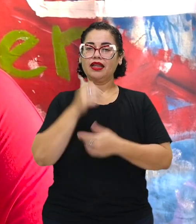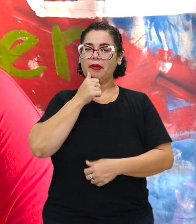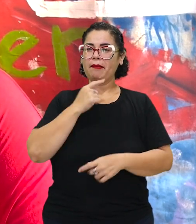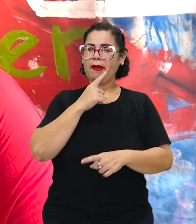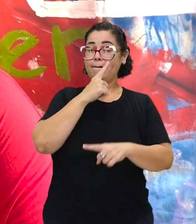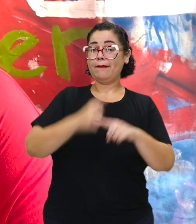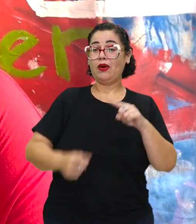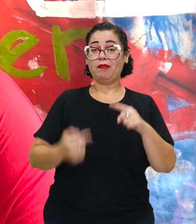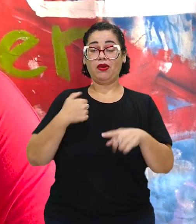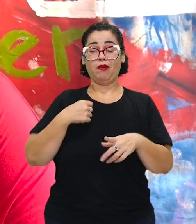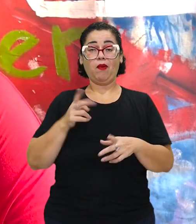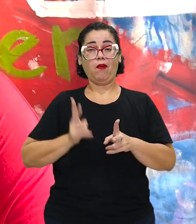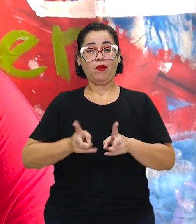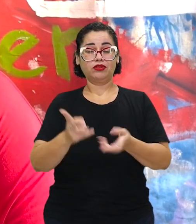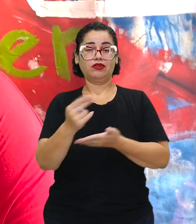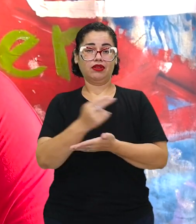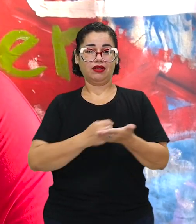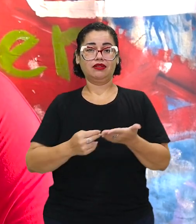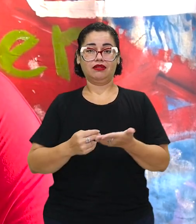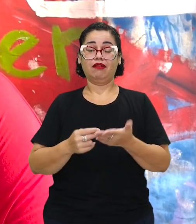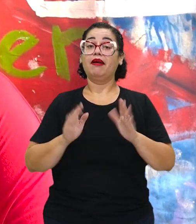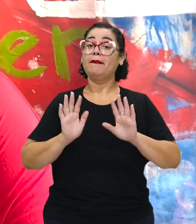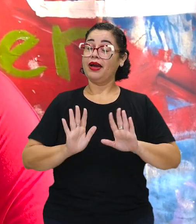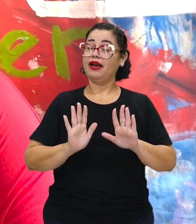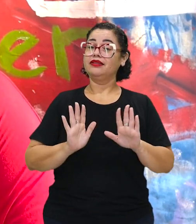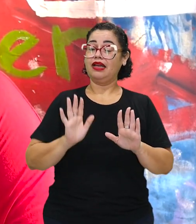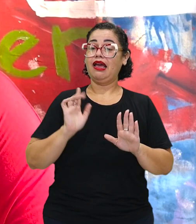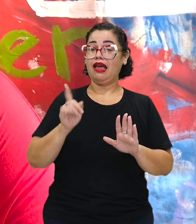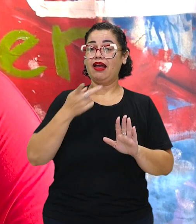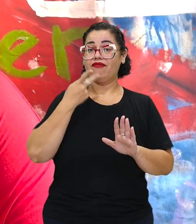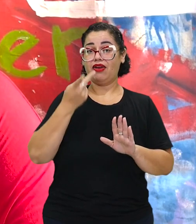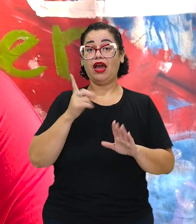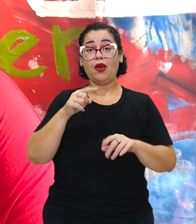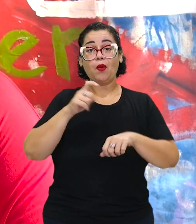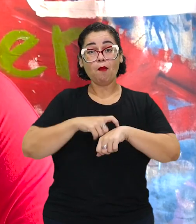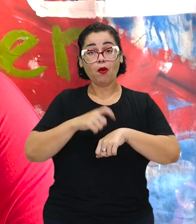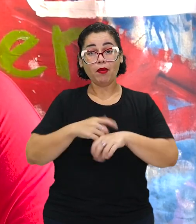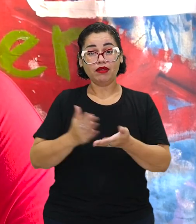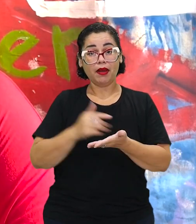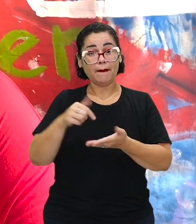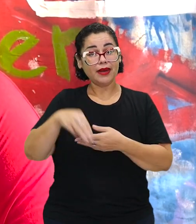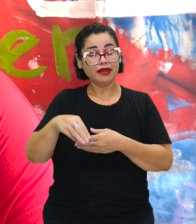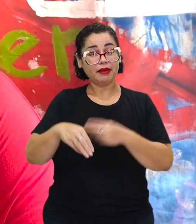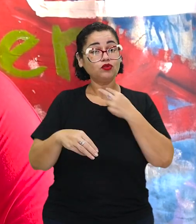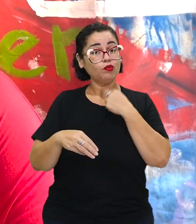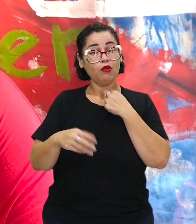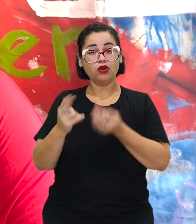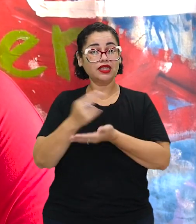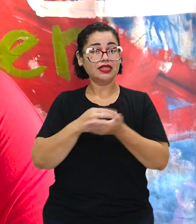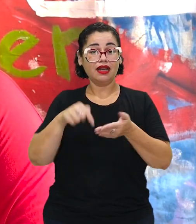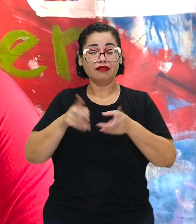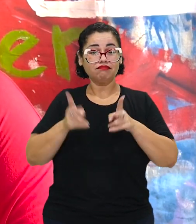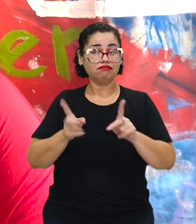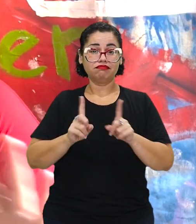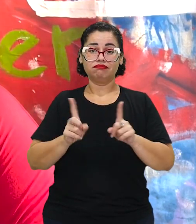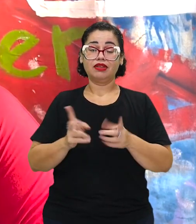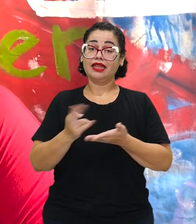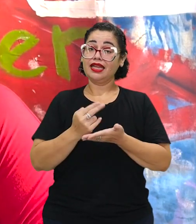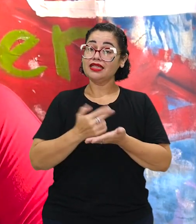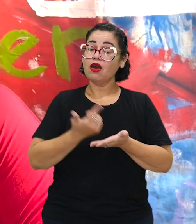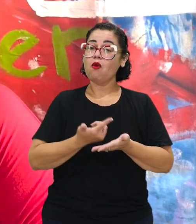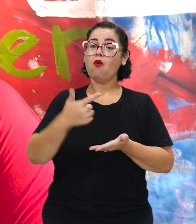proibiu desenhar, deixando claro que foi no meu caderno. Ela não queria ver meus desenhos,